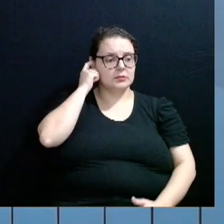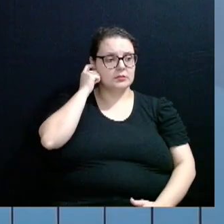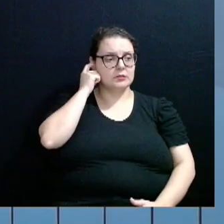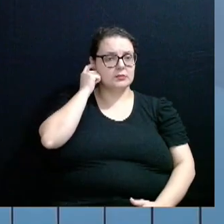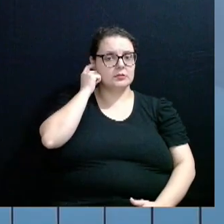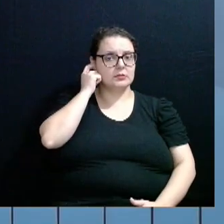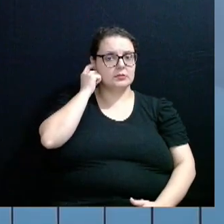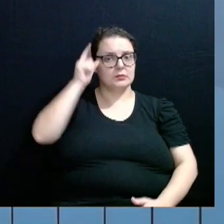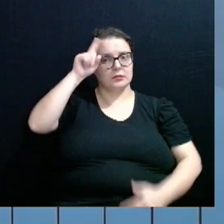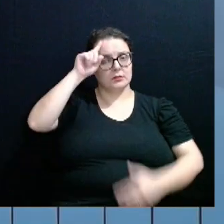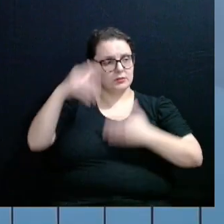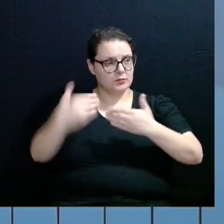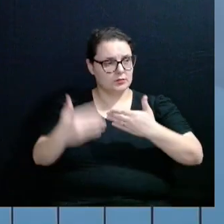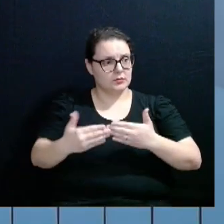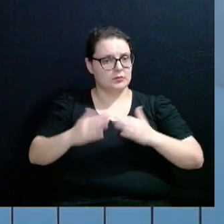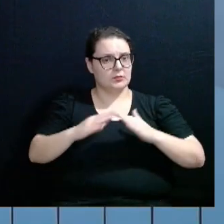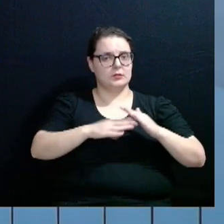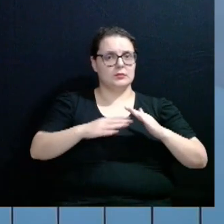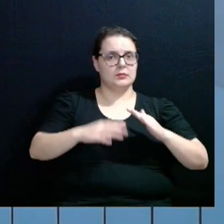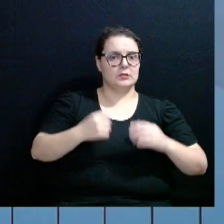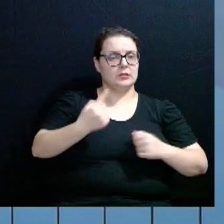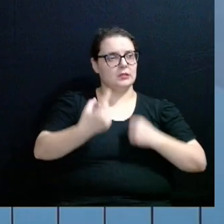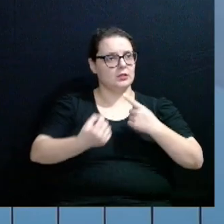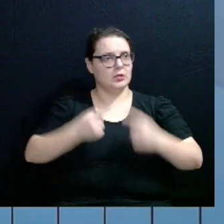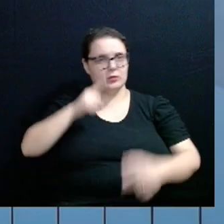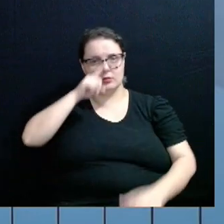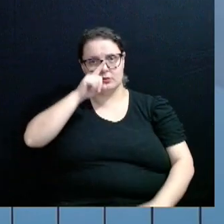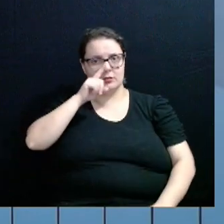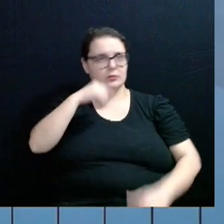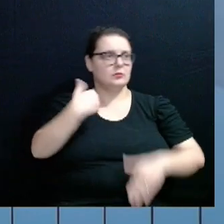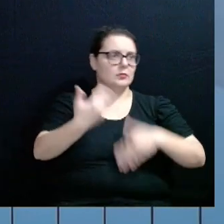Tem algum risco, alguns eventuais riscos dessa